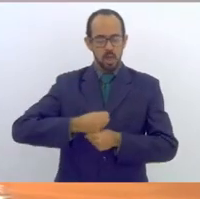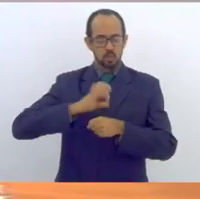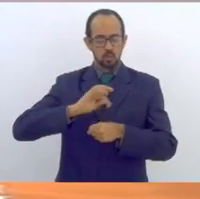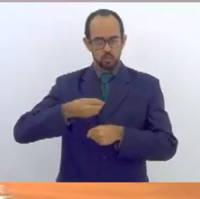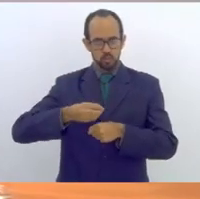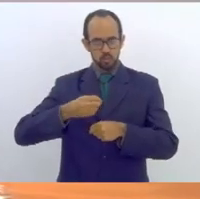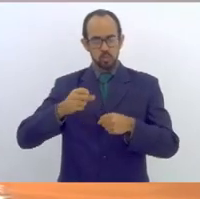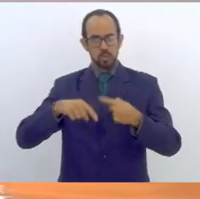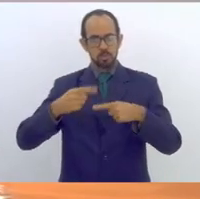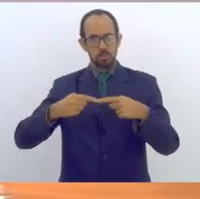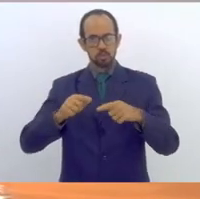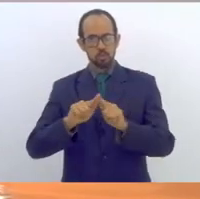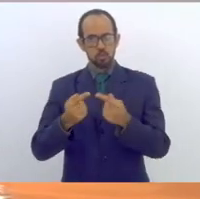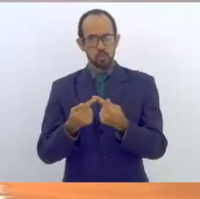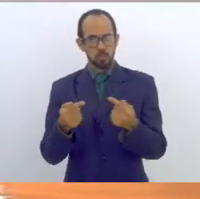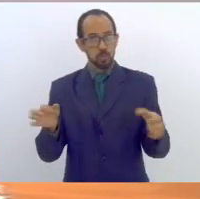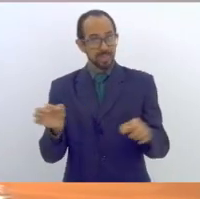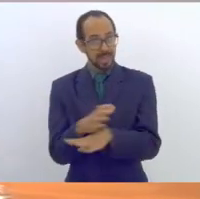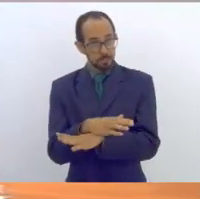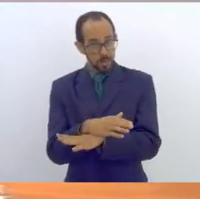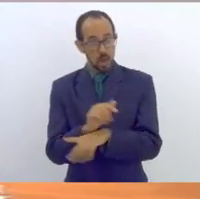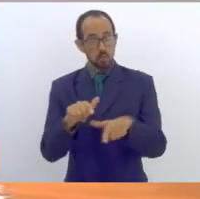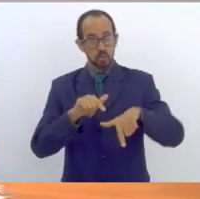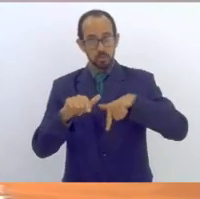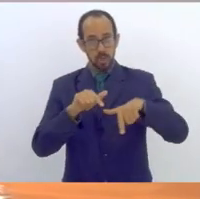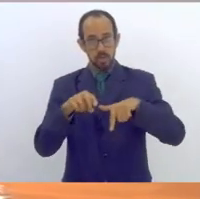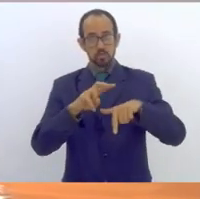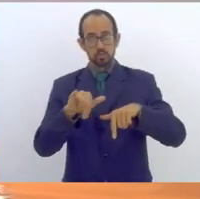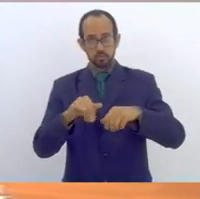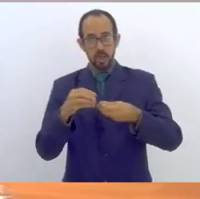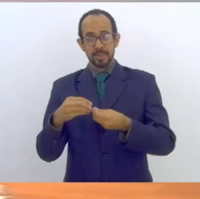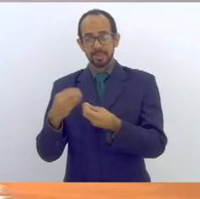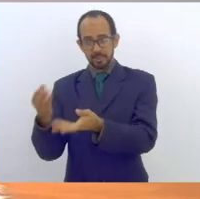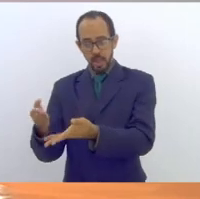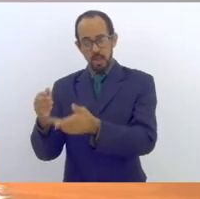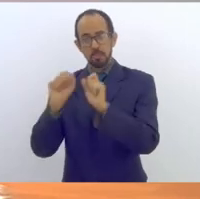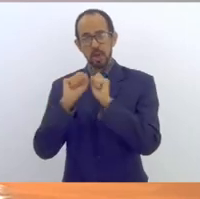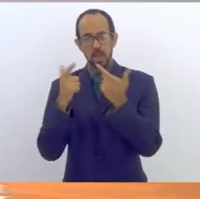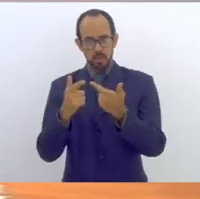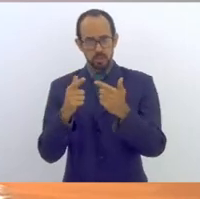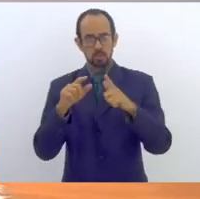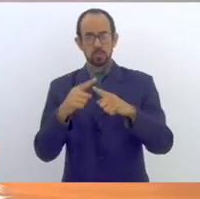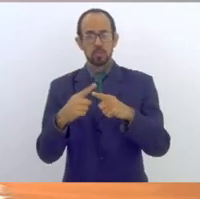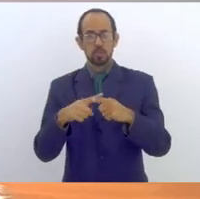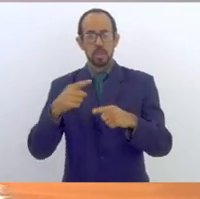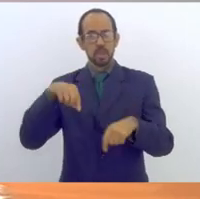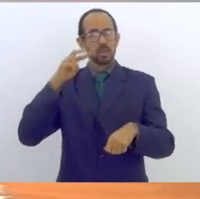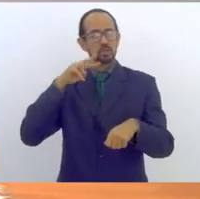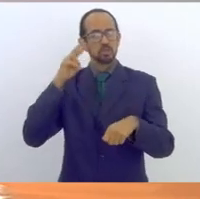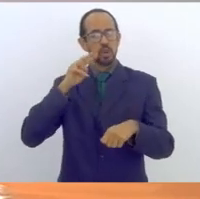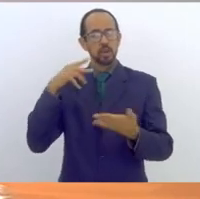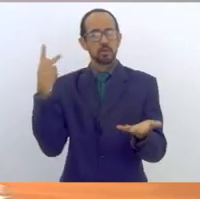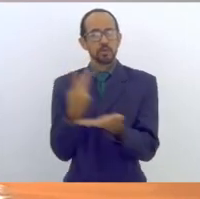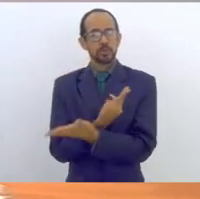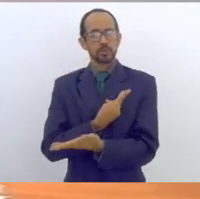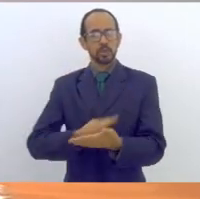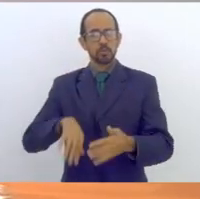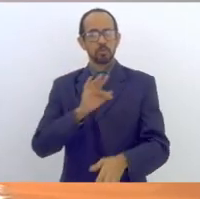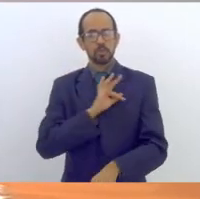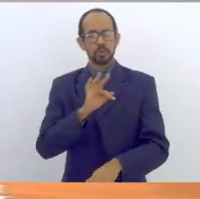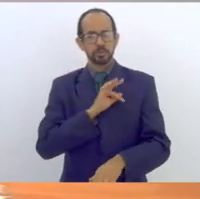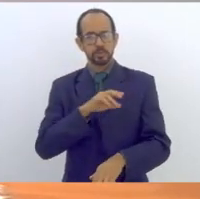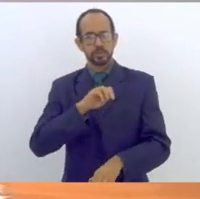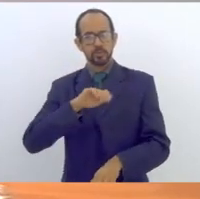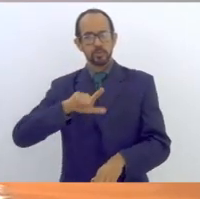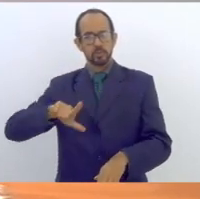o grupo concluiu o trabalho nós vamos submeter alérgico porque aquela história da Polícia Civil lá né não ter diálogo